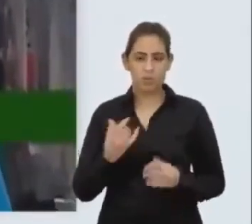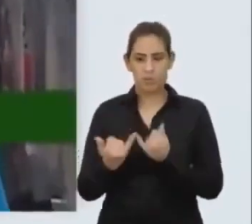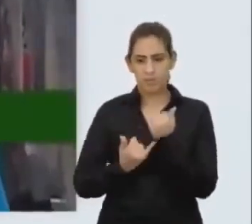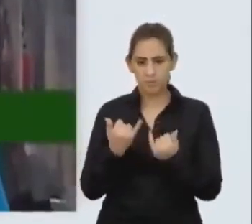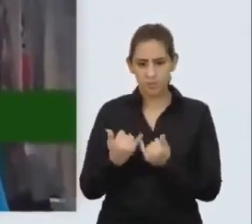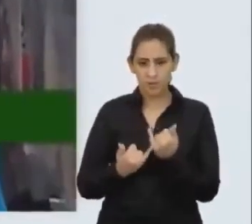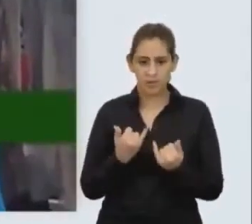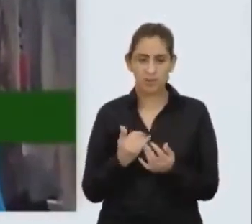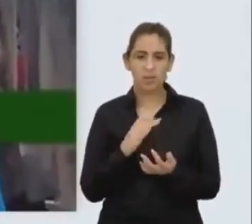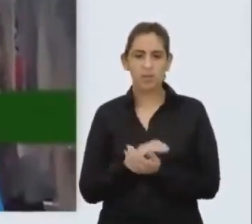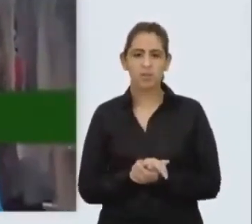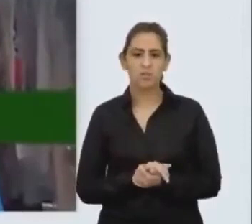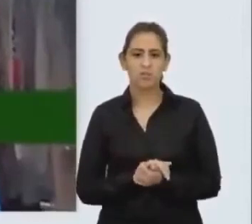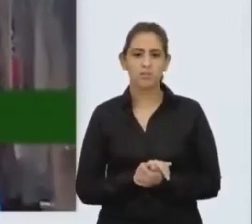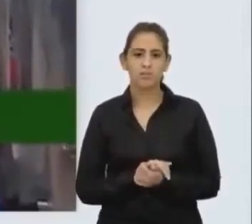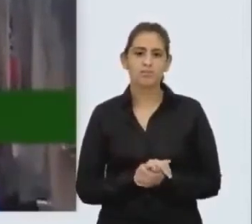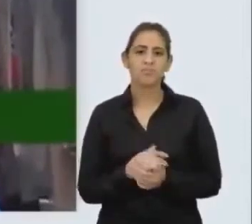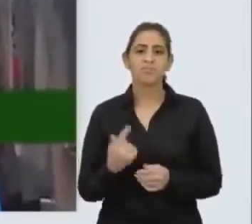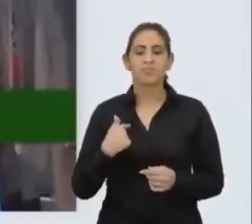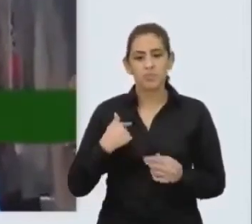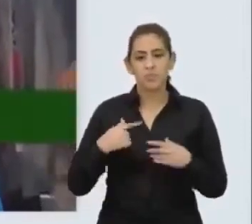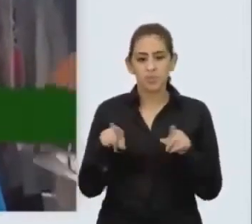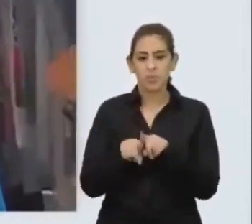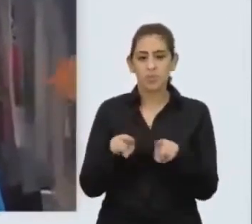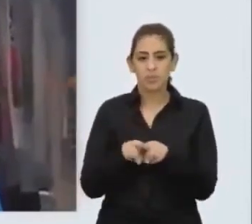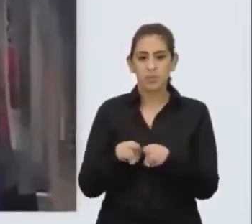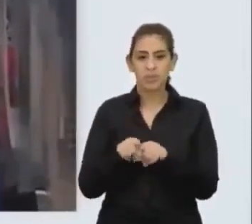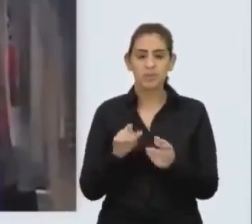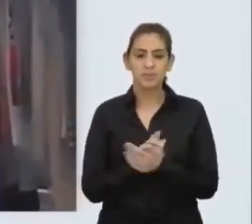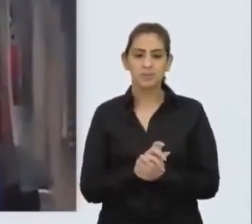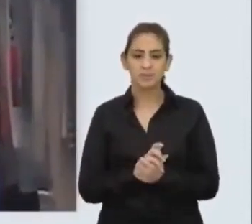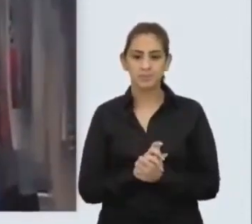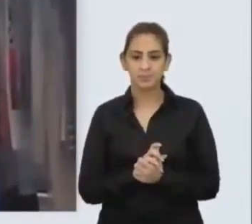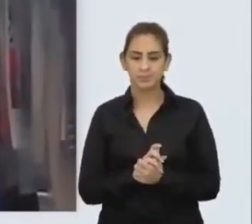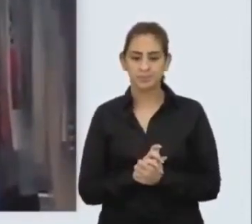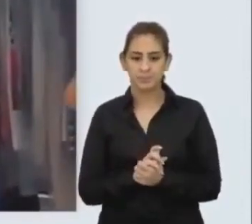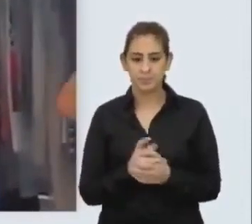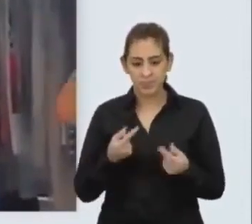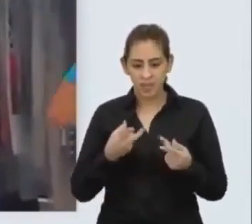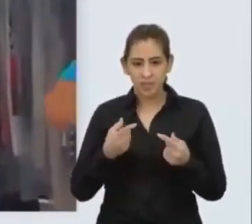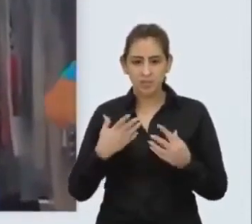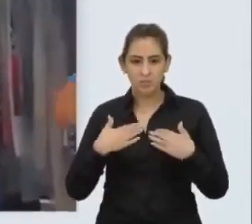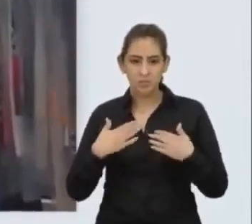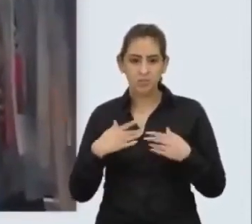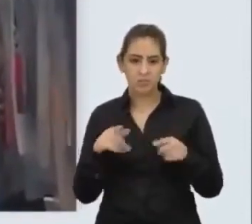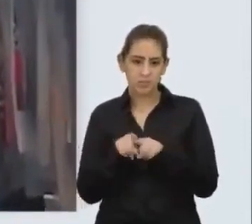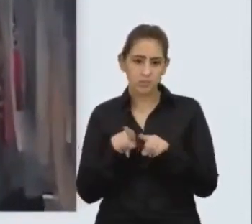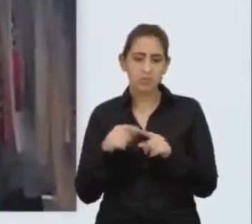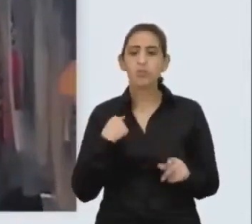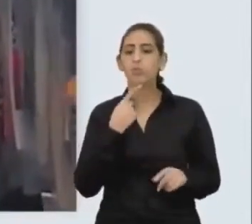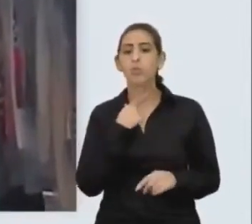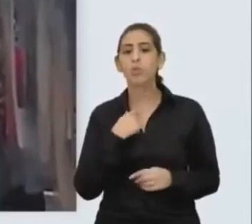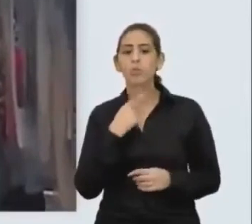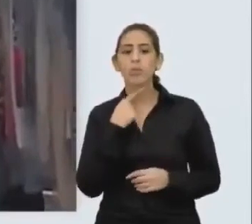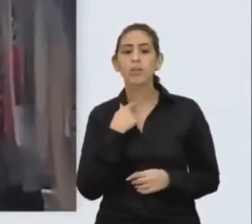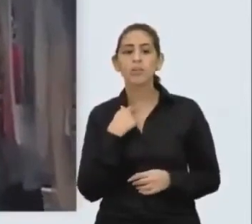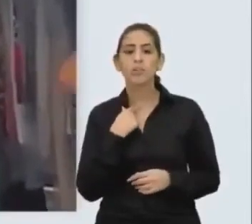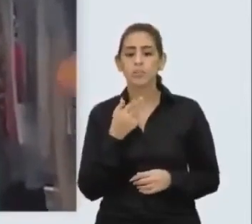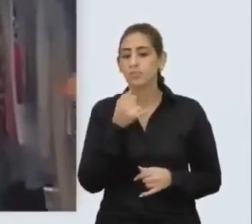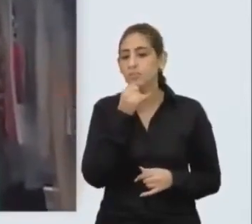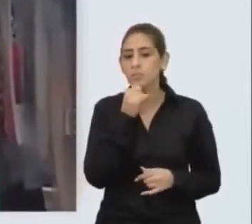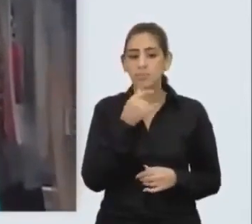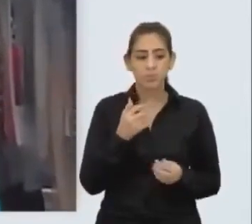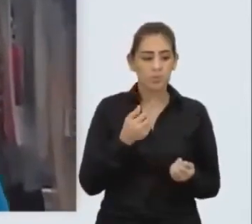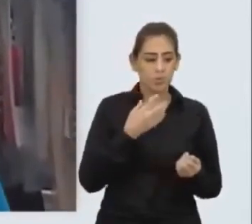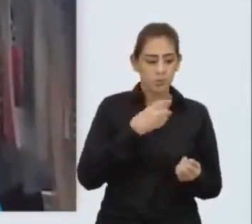para meu filho né gasto comigo também e assim conseguir algumas coisas que eu tinha vontade tipo uma máquina de